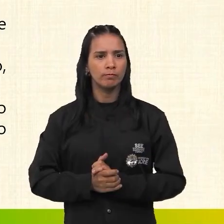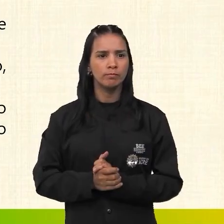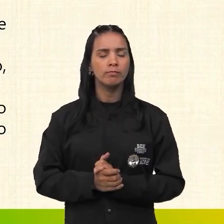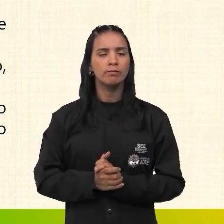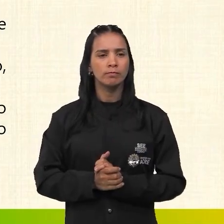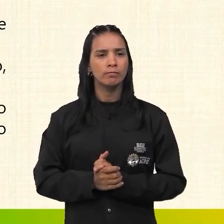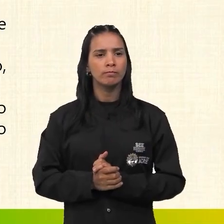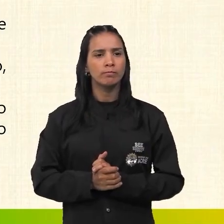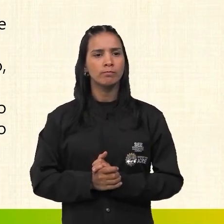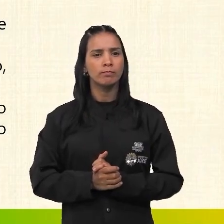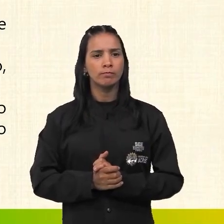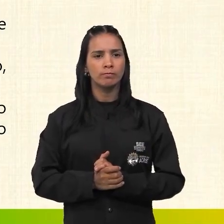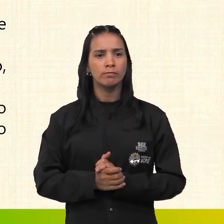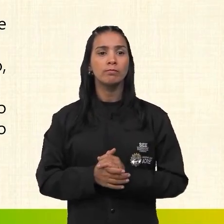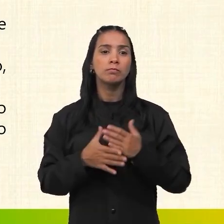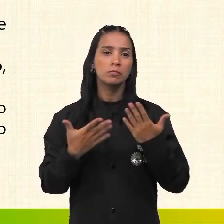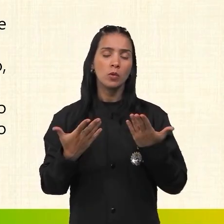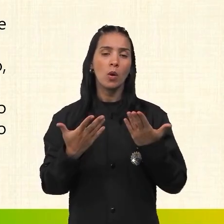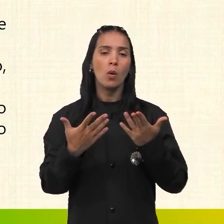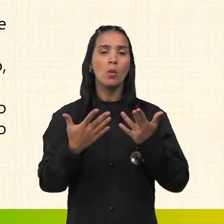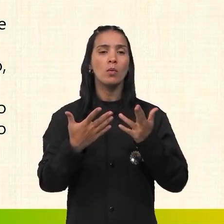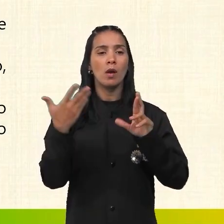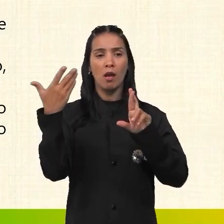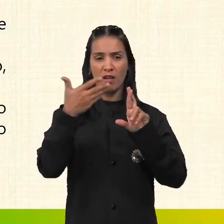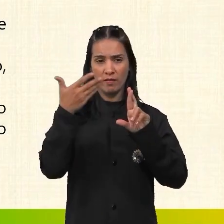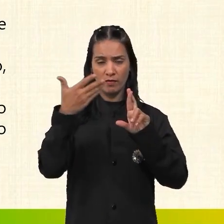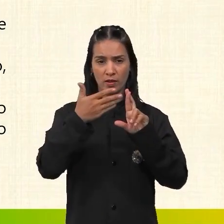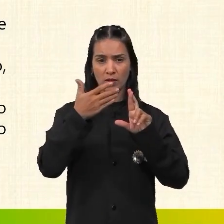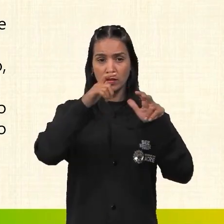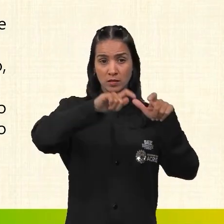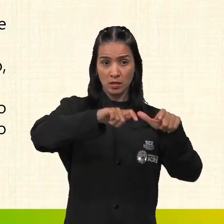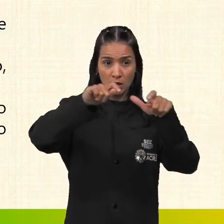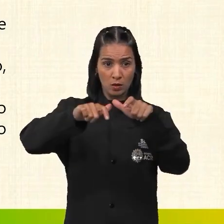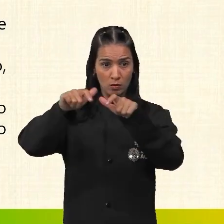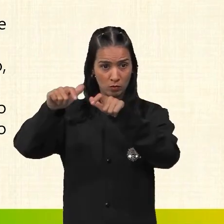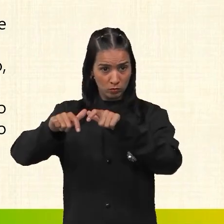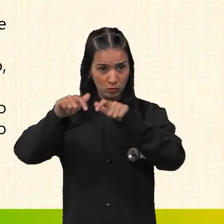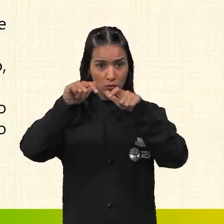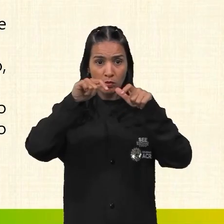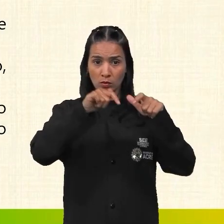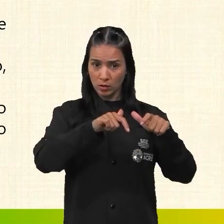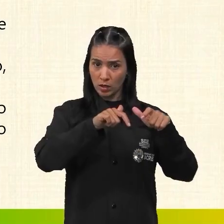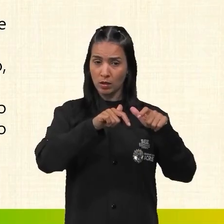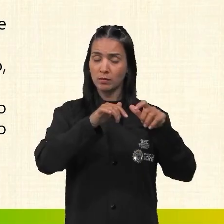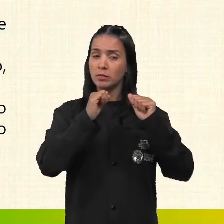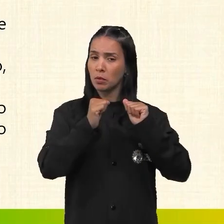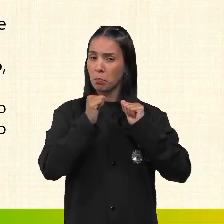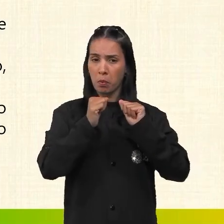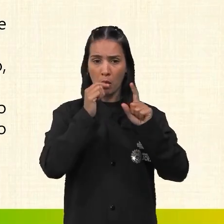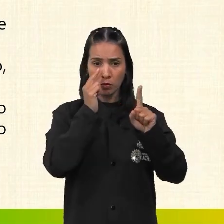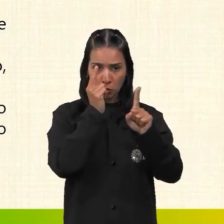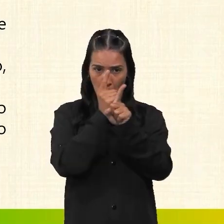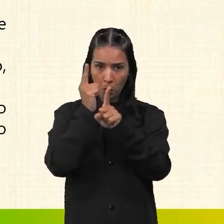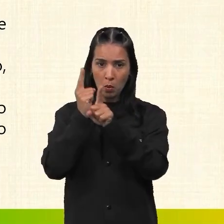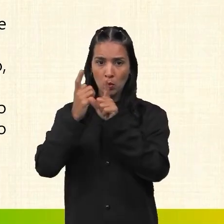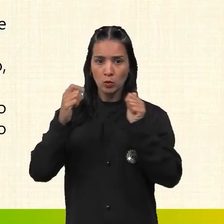A, refere-se a um lugar onde possivelmente sua jaqueta pode ser encontrada.